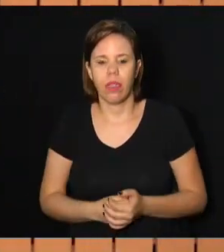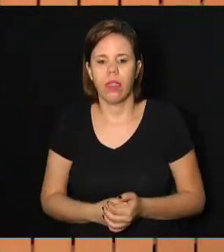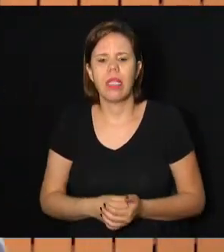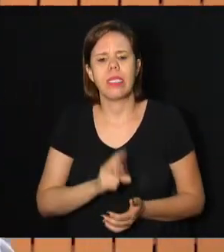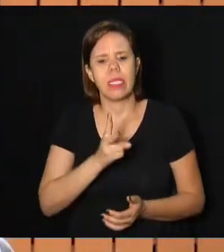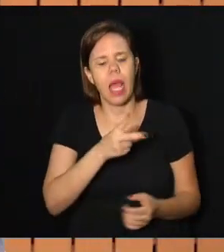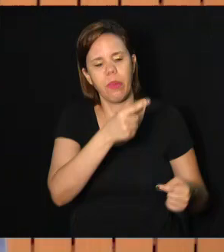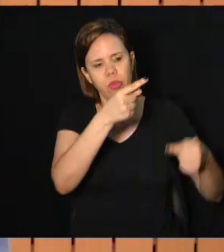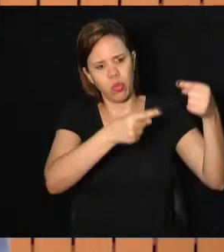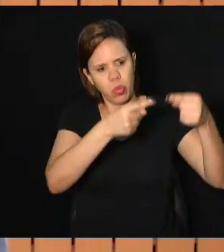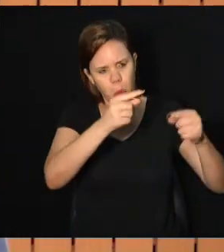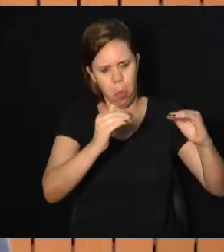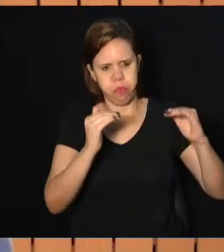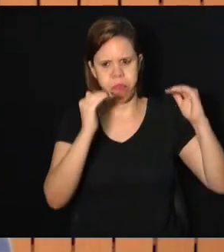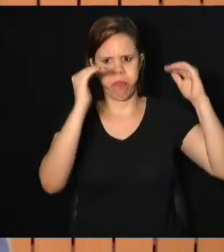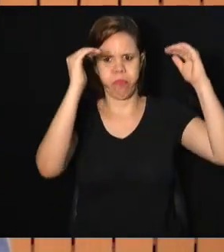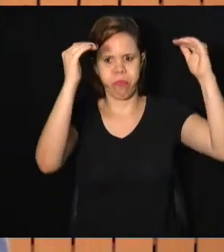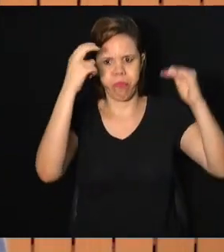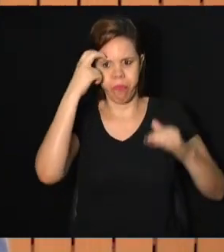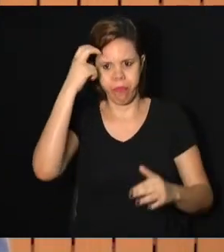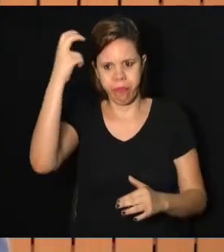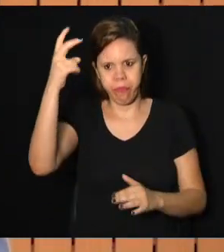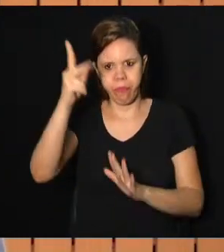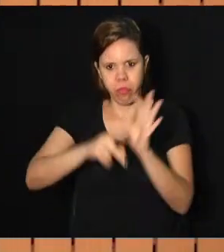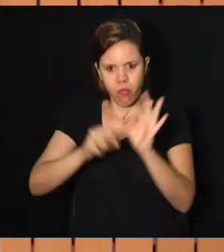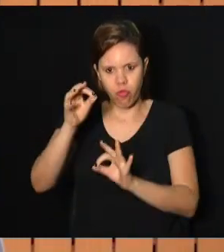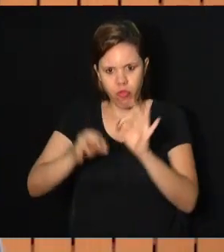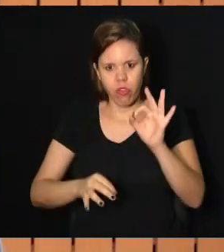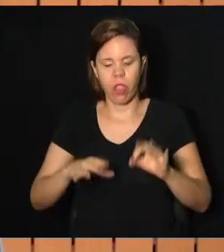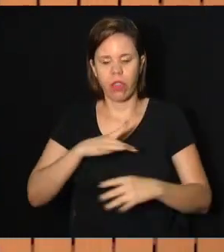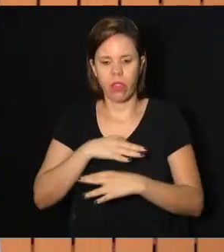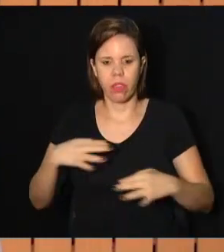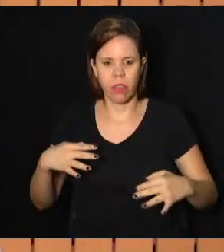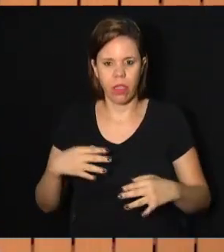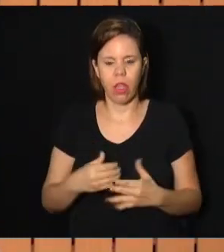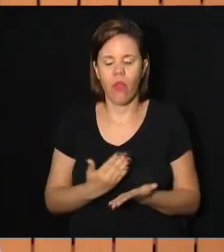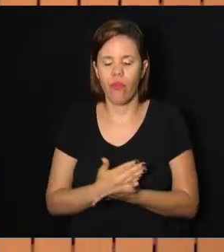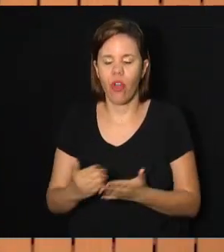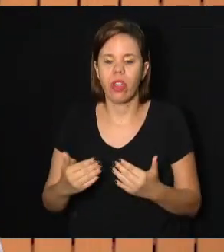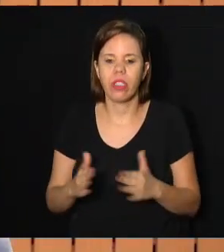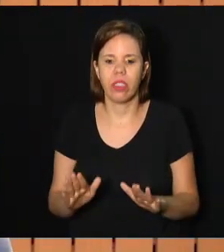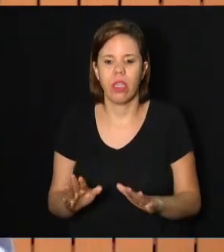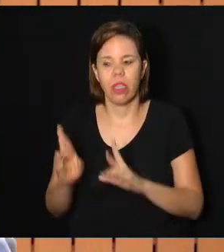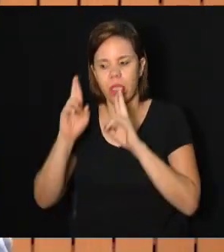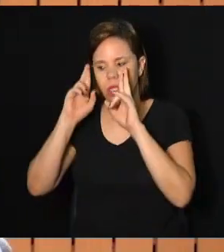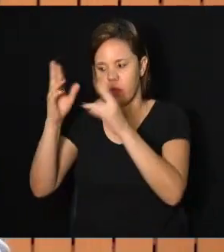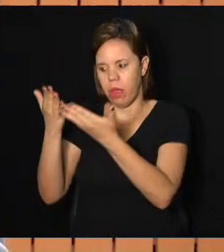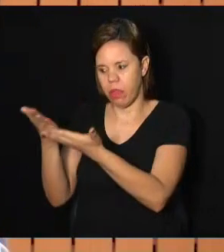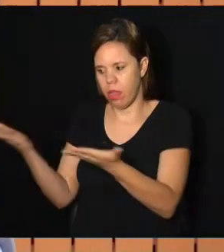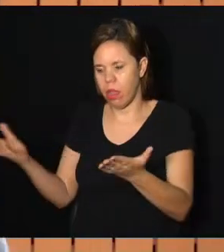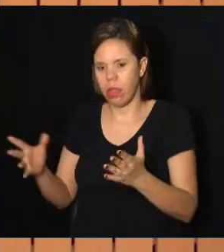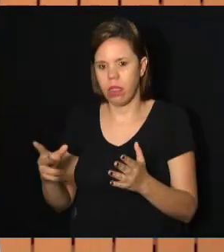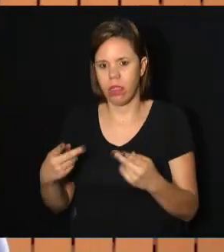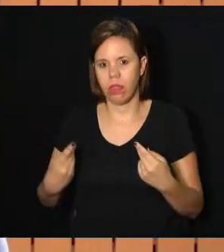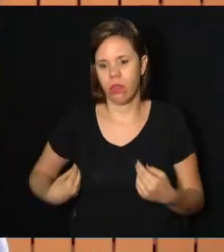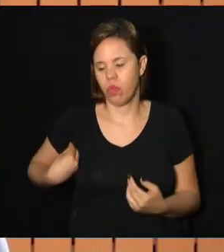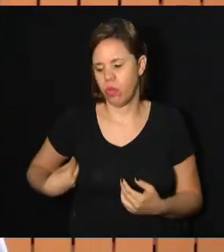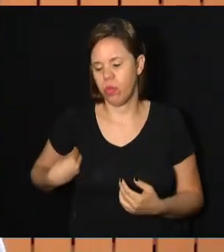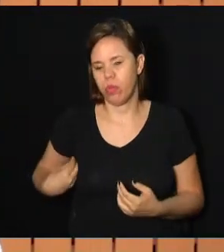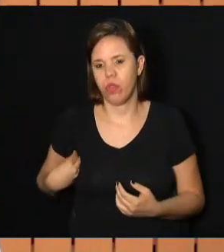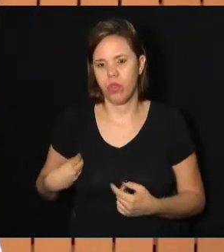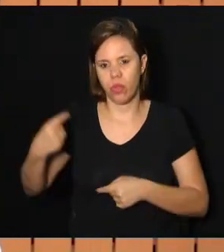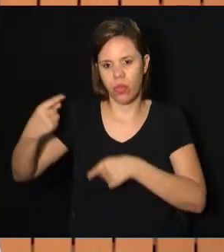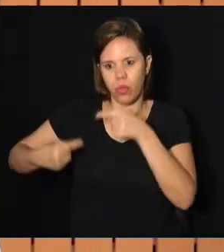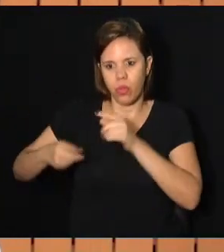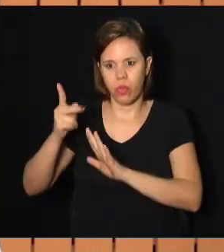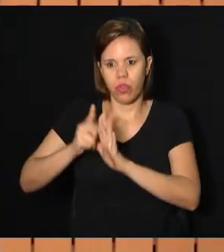discute sempre no mais alto nível os projetos da cidade, eu vou iniciar, então, em respeito a ela, em respeito à sua presença, a discussão